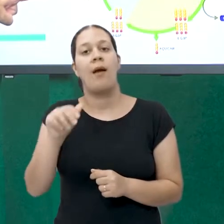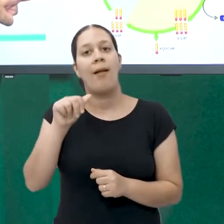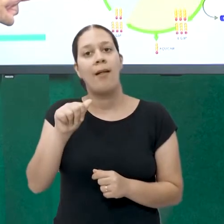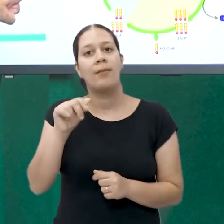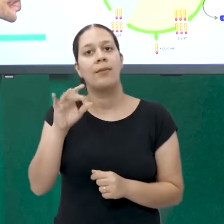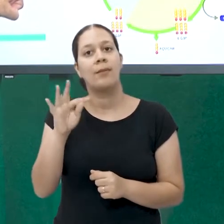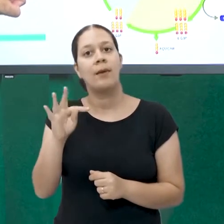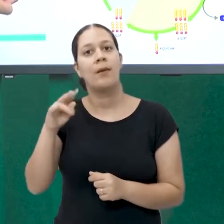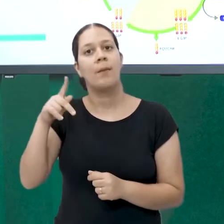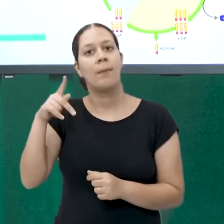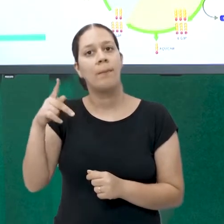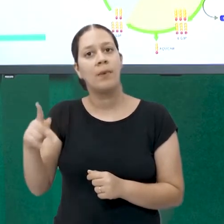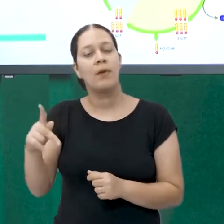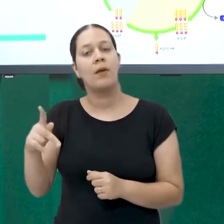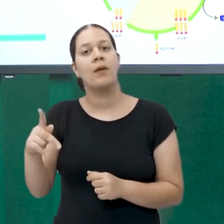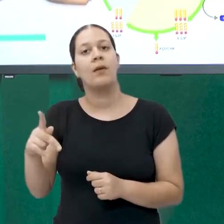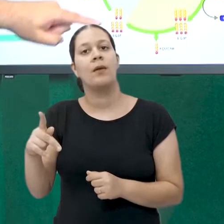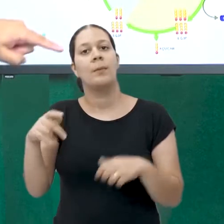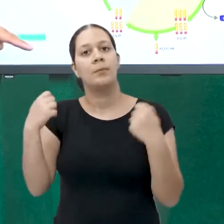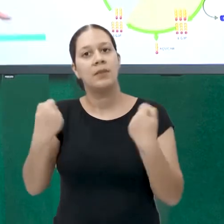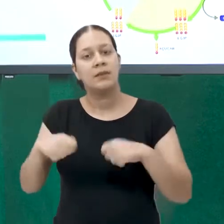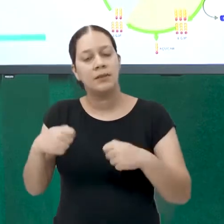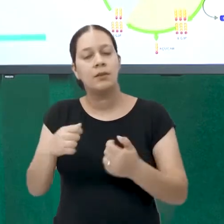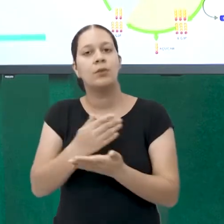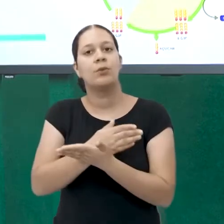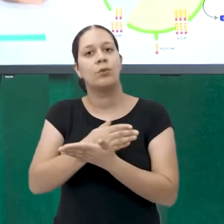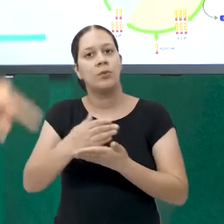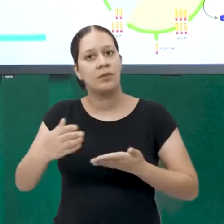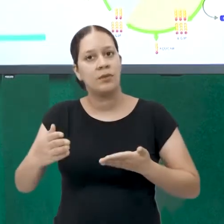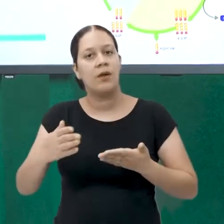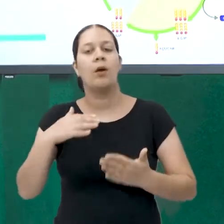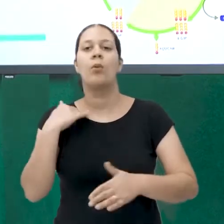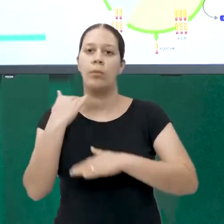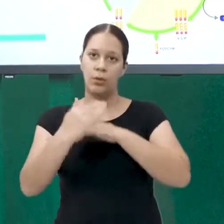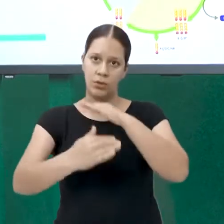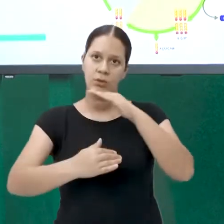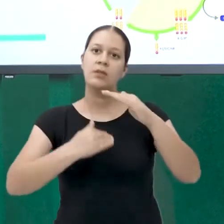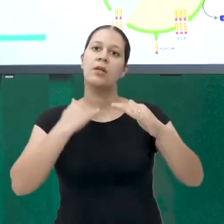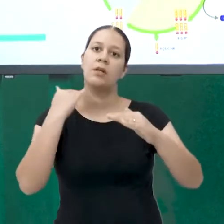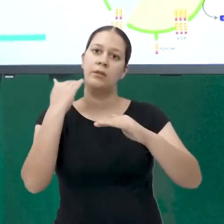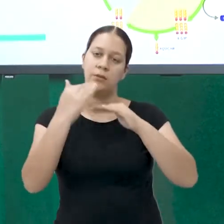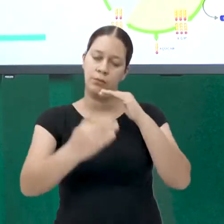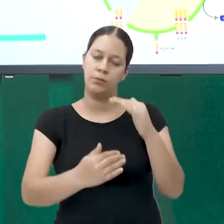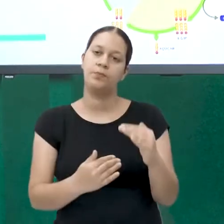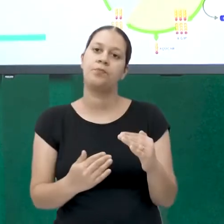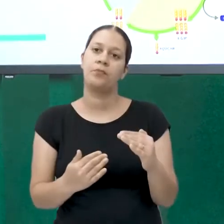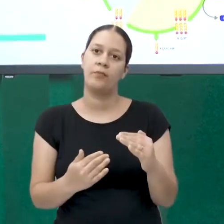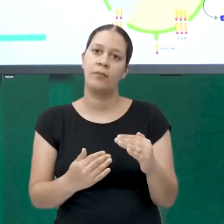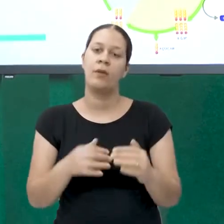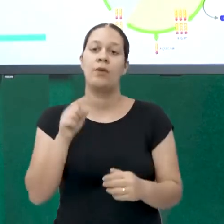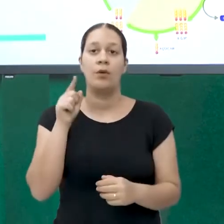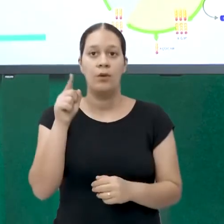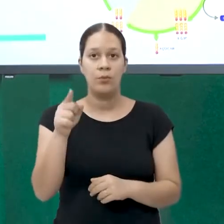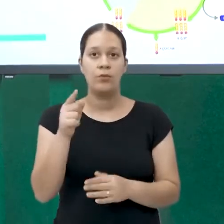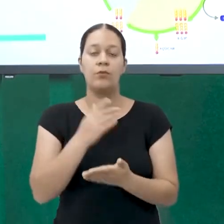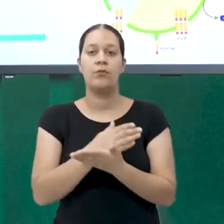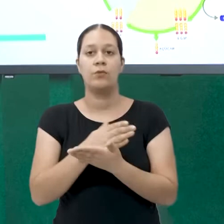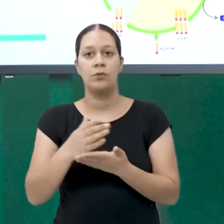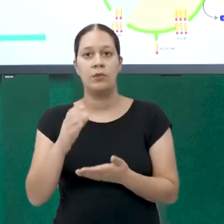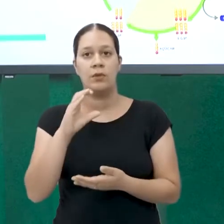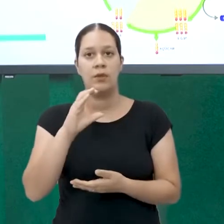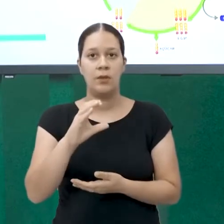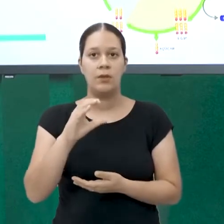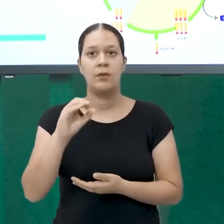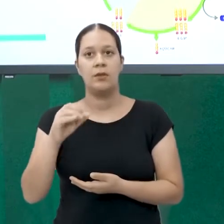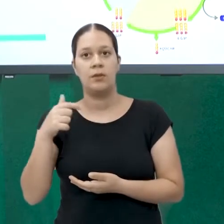de ATP, tá? Para recomeçar todo o processo. Beleza? Então assim, você